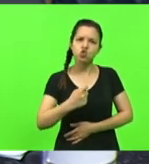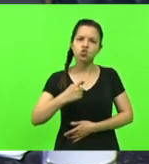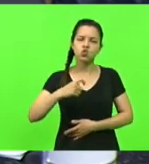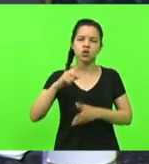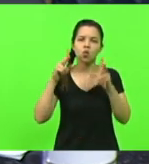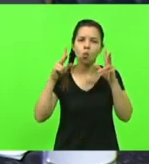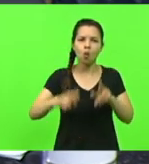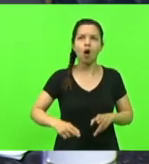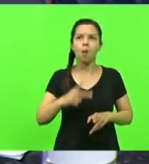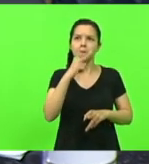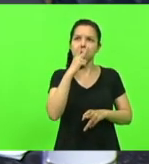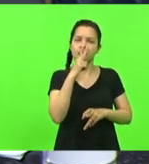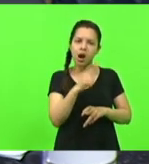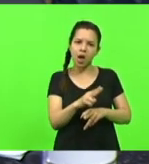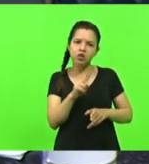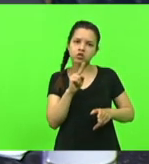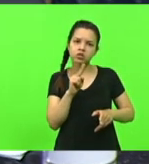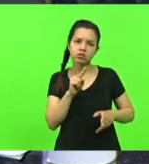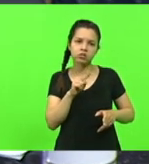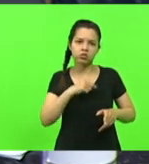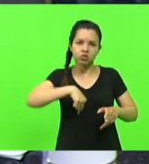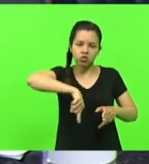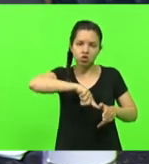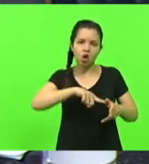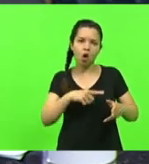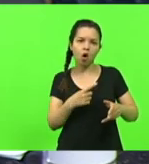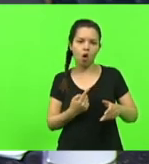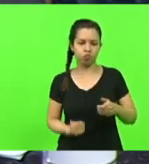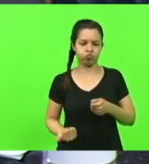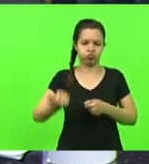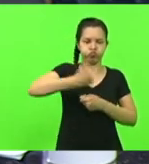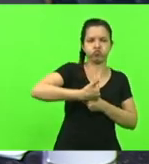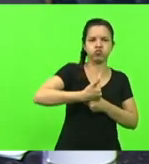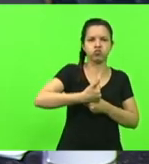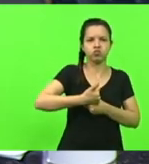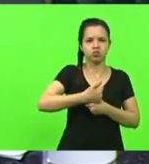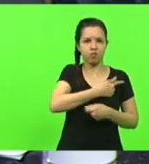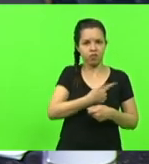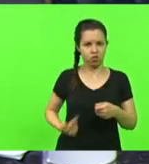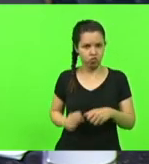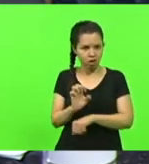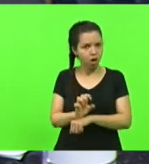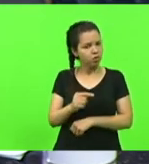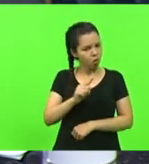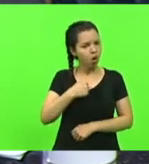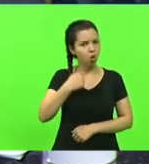usurpar o Estado. Mais 30 segundos, deputado. Eu não estou aqui para isso, eu estou deputado hoje, não sou.